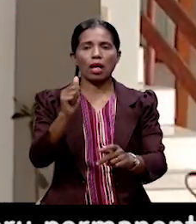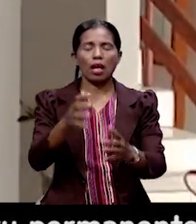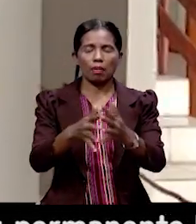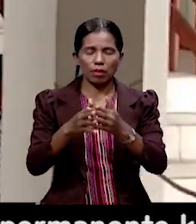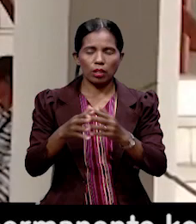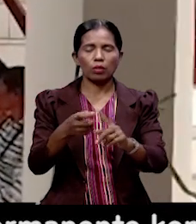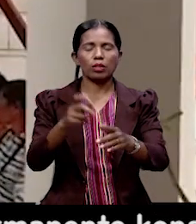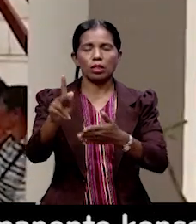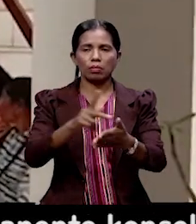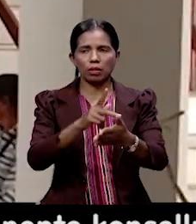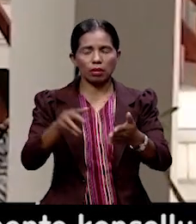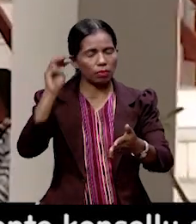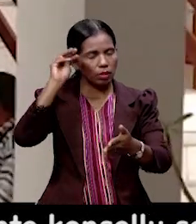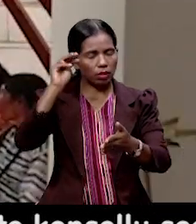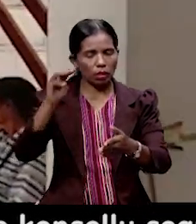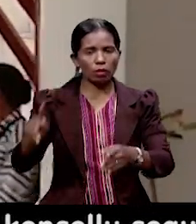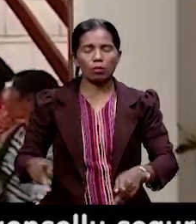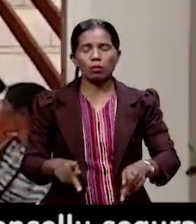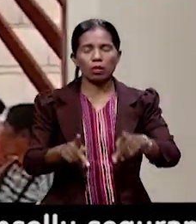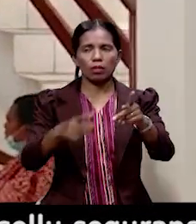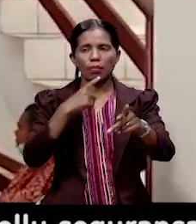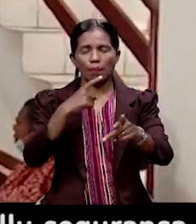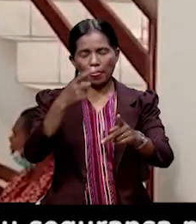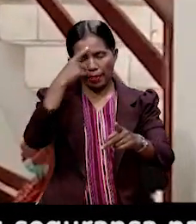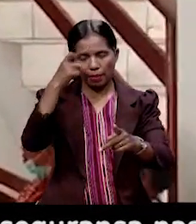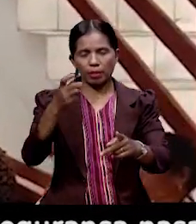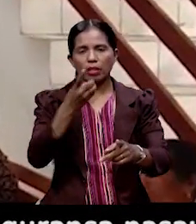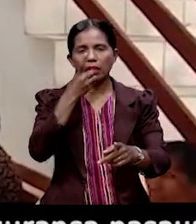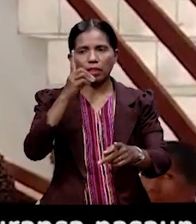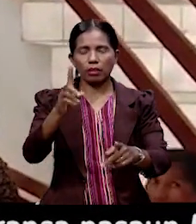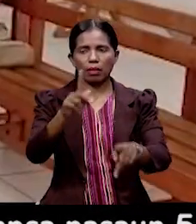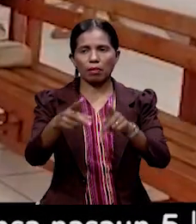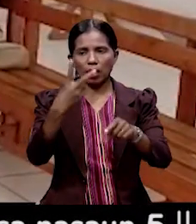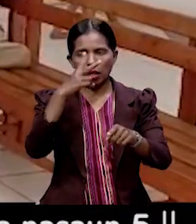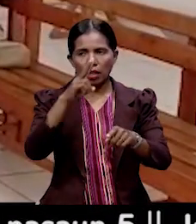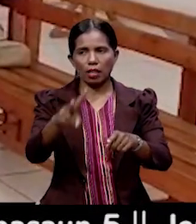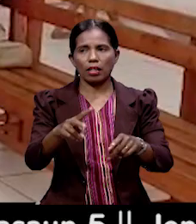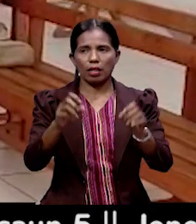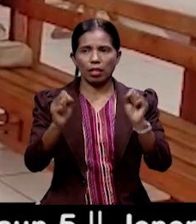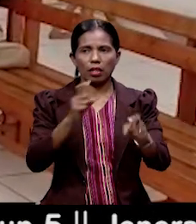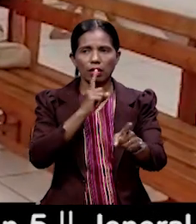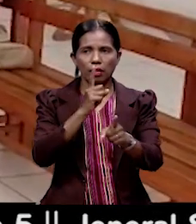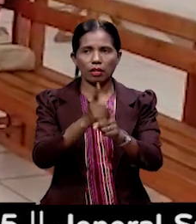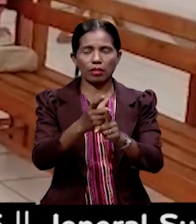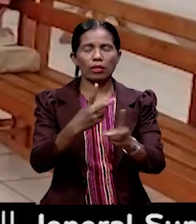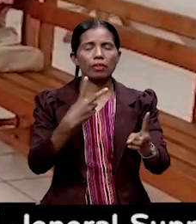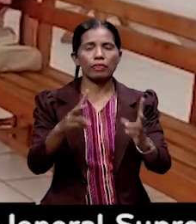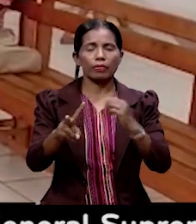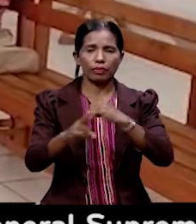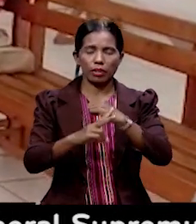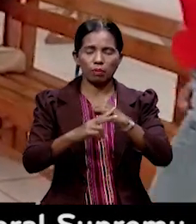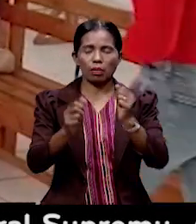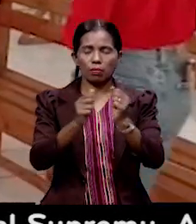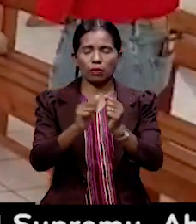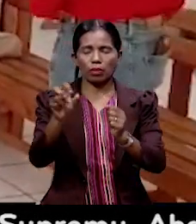krimi sira nebe Ministério Público acusa. Tambatuir defesa, declaração testemunha nian maioria indireta. Parte vítima hamutuk sanu